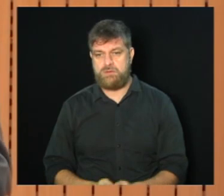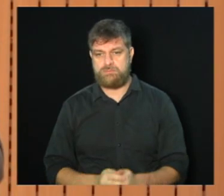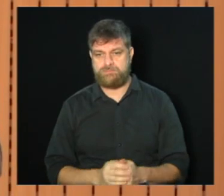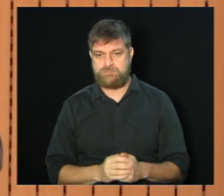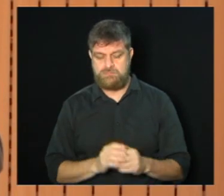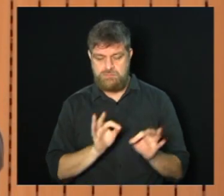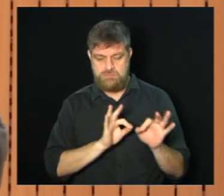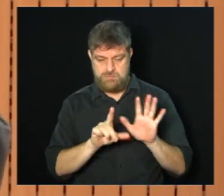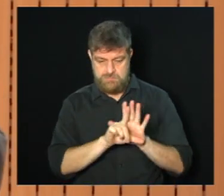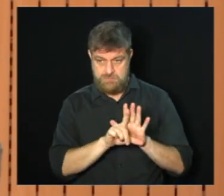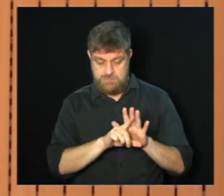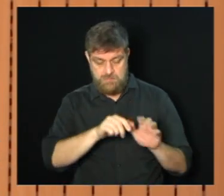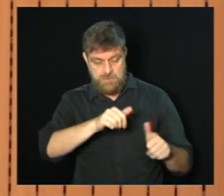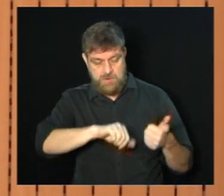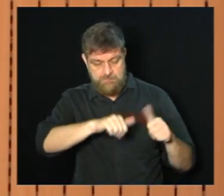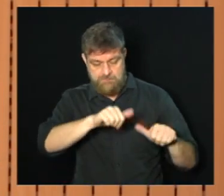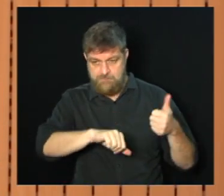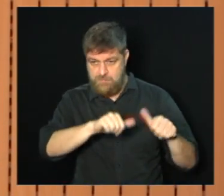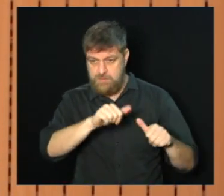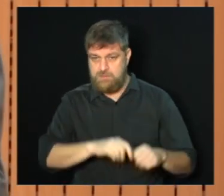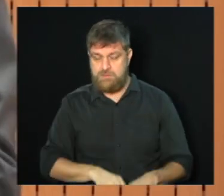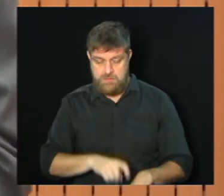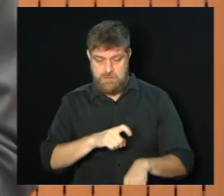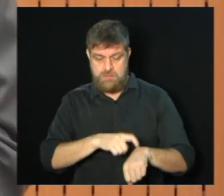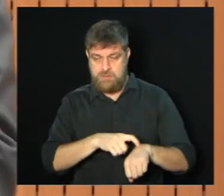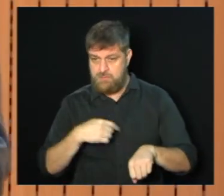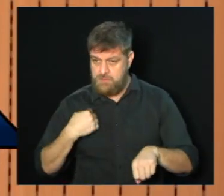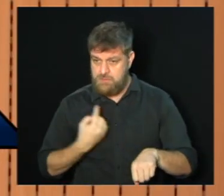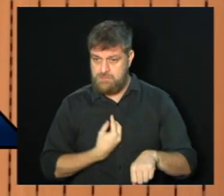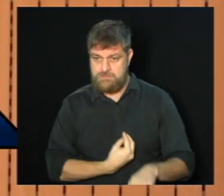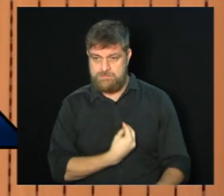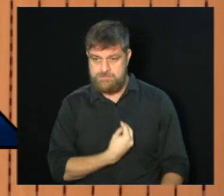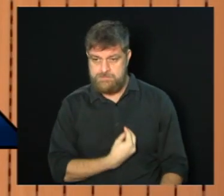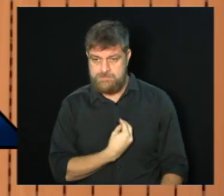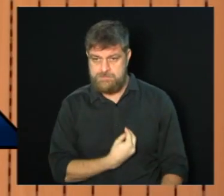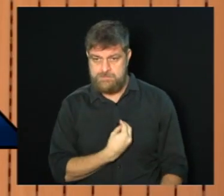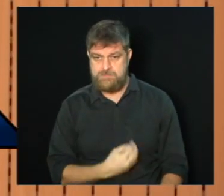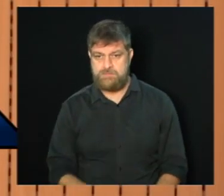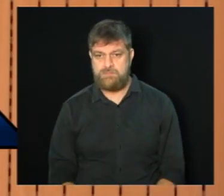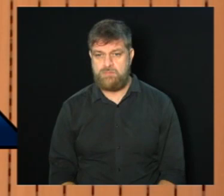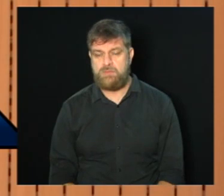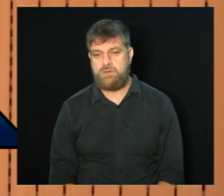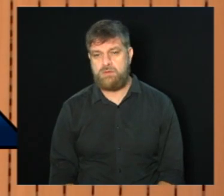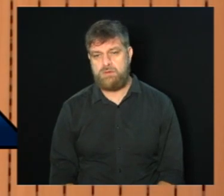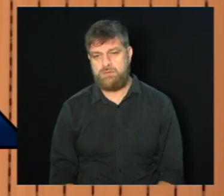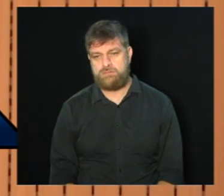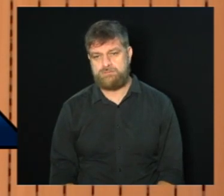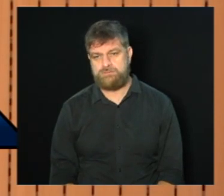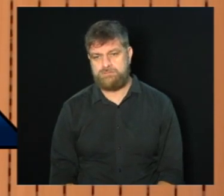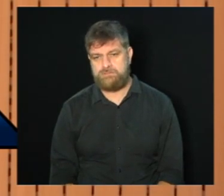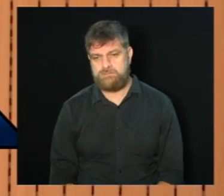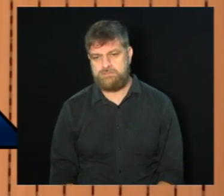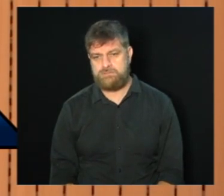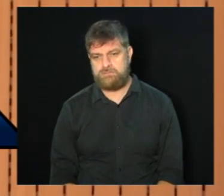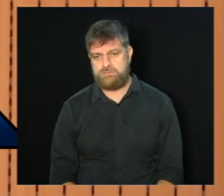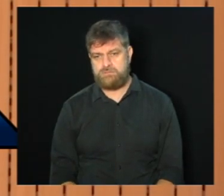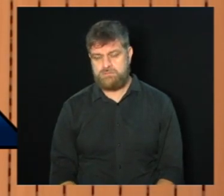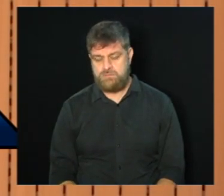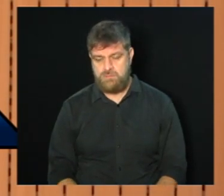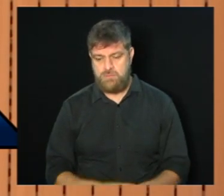aqui na comissão esse tempo aqui que nós estamos aqui junto. O